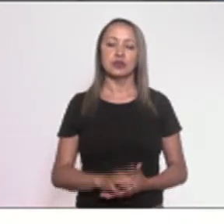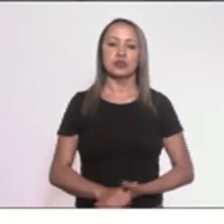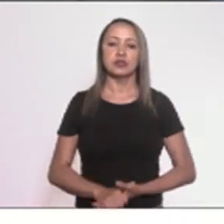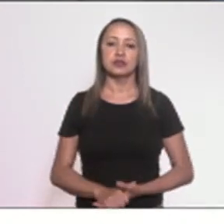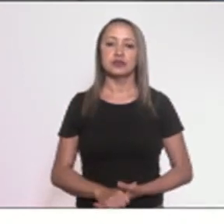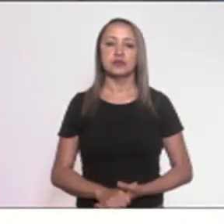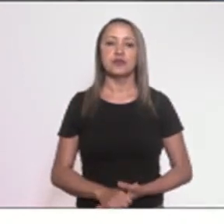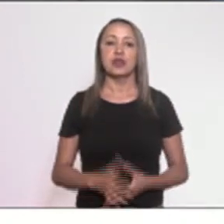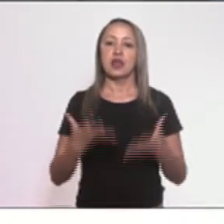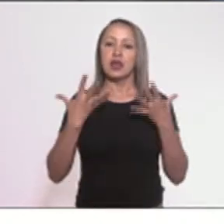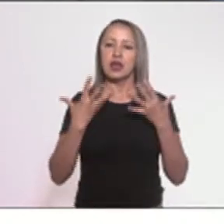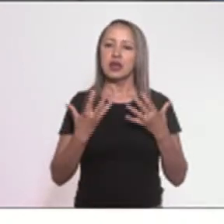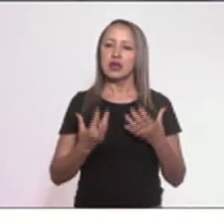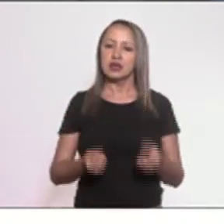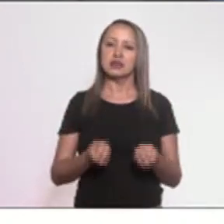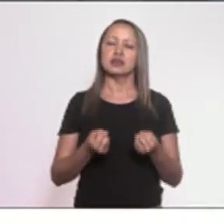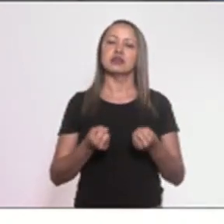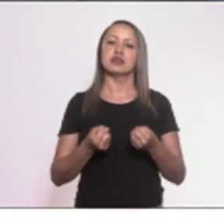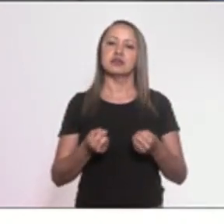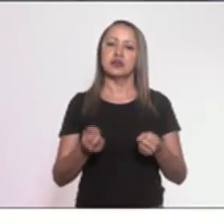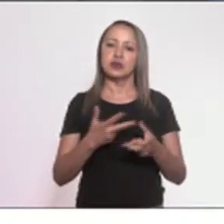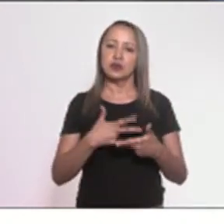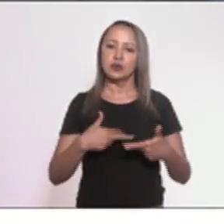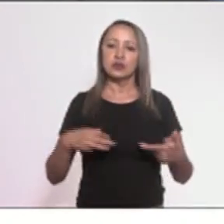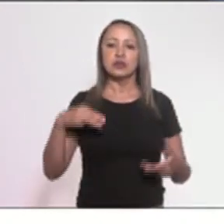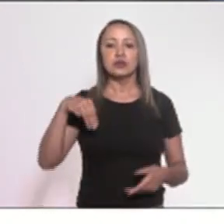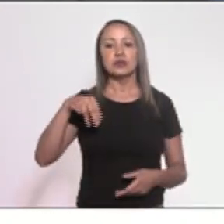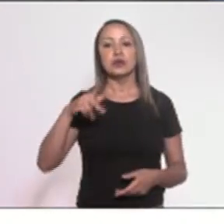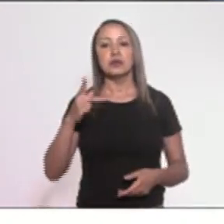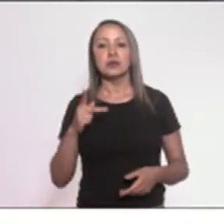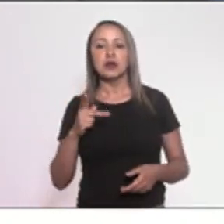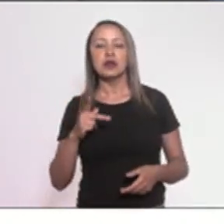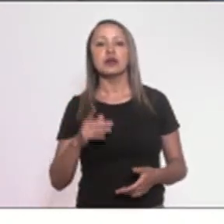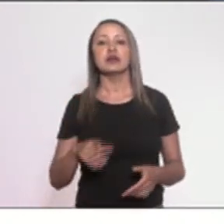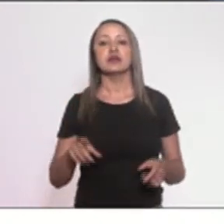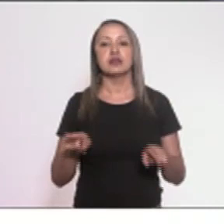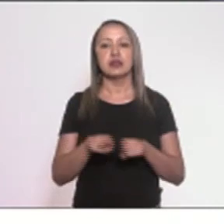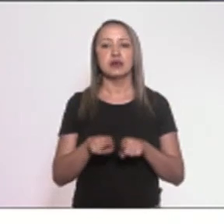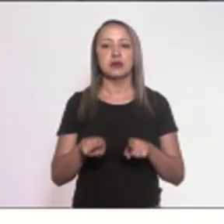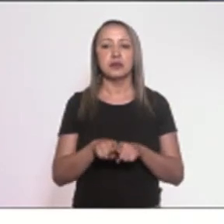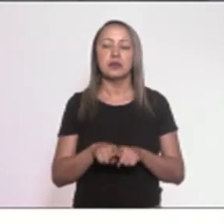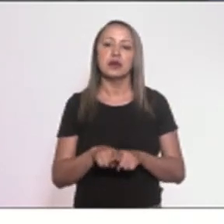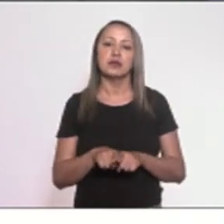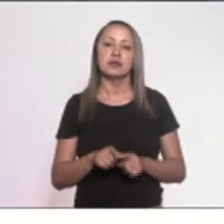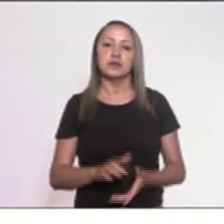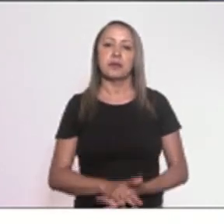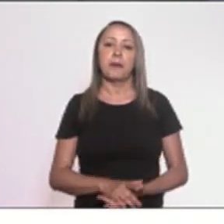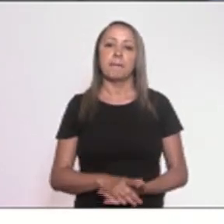acatamos várias sugestões, tanto do Ministério Público como da Defensoria Pública, em relação ao